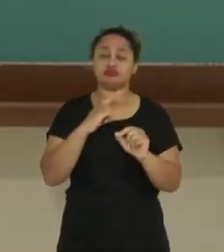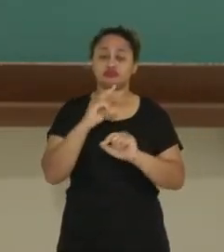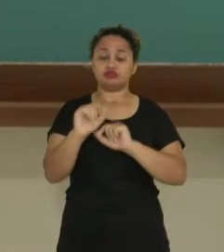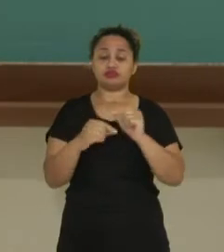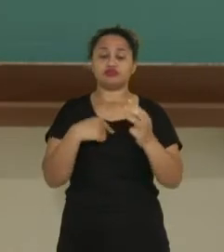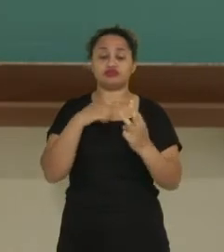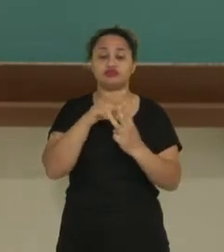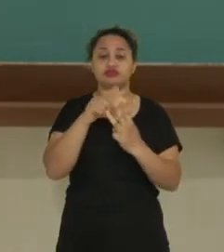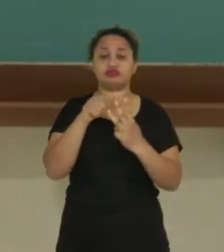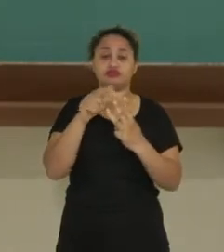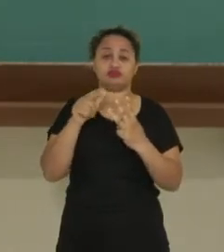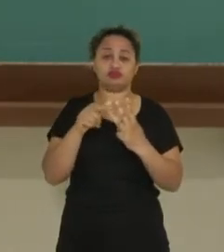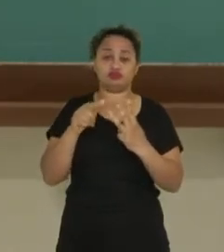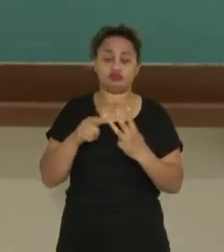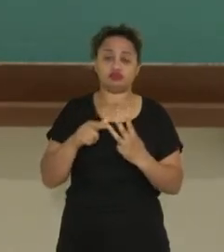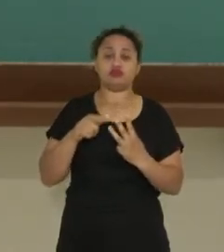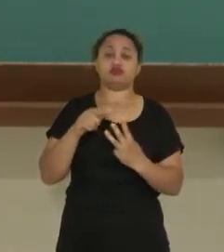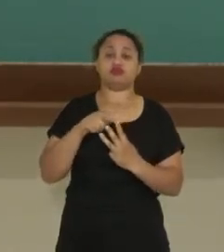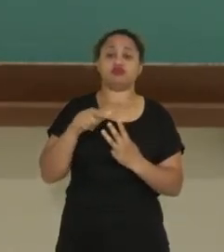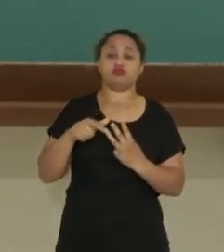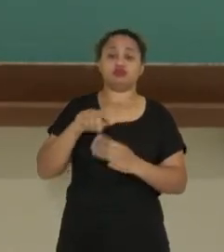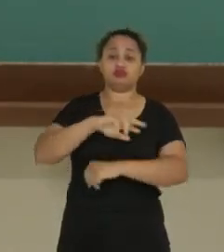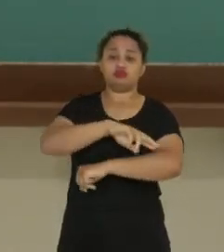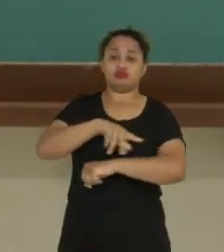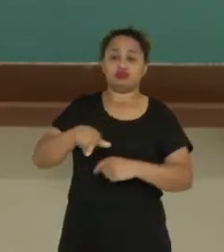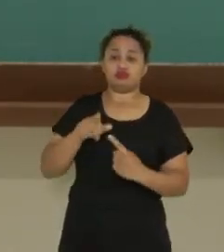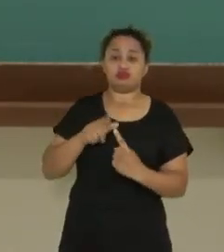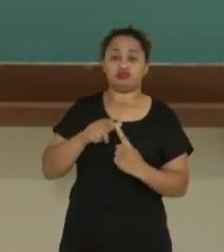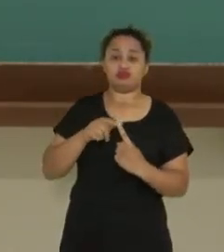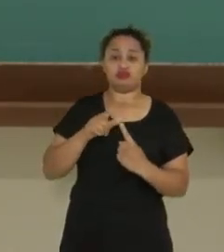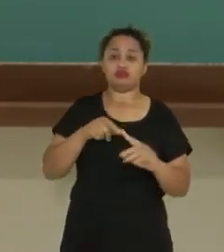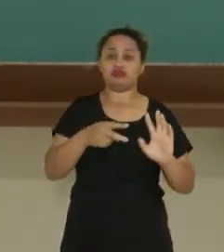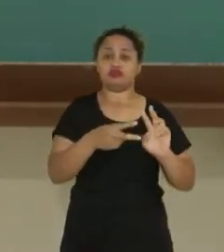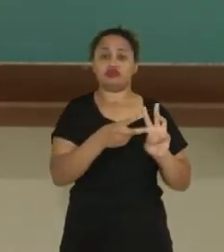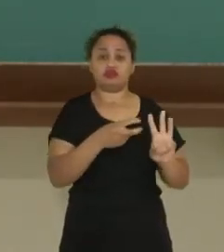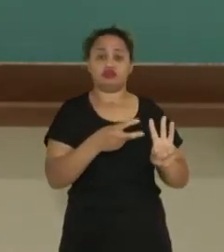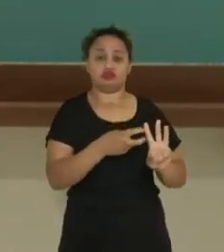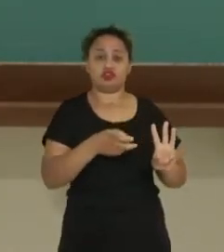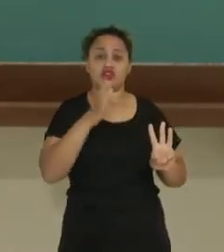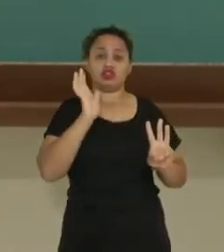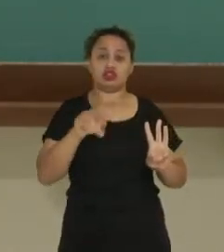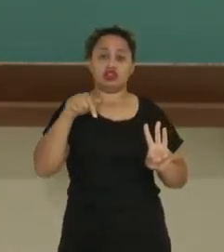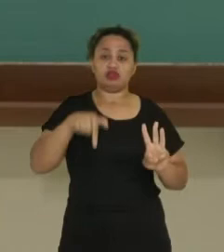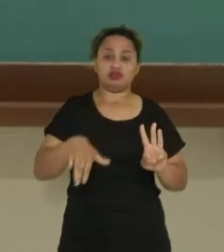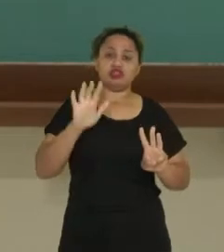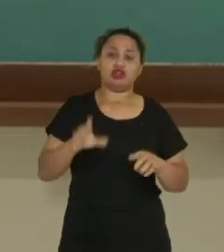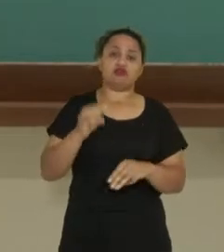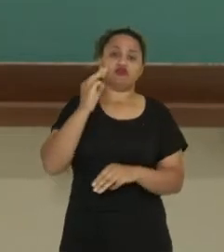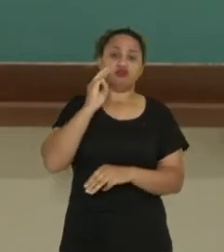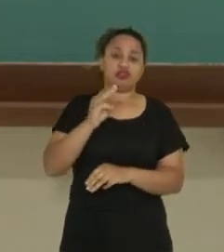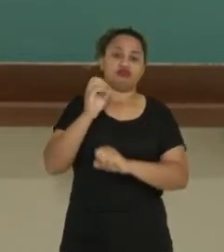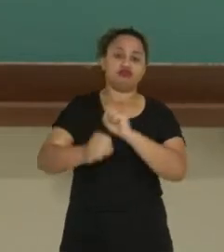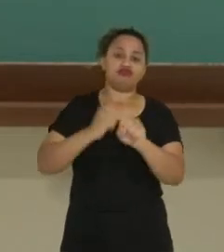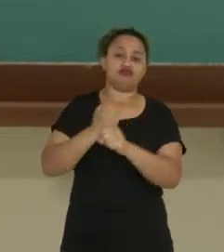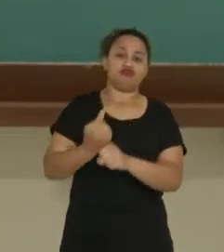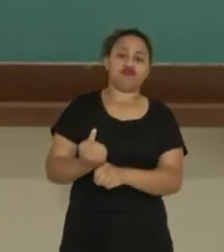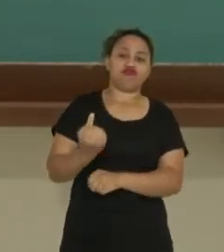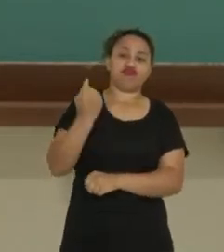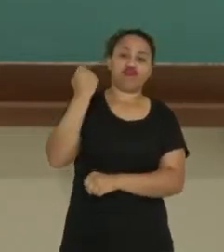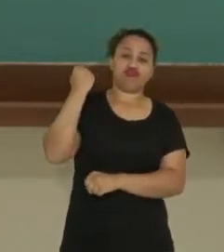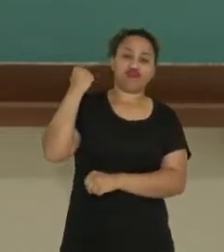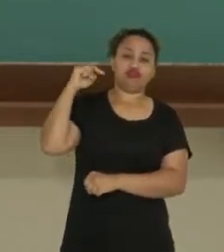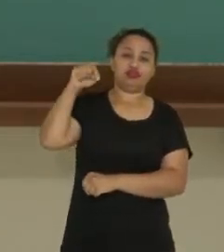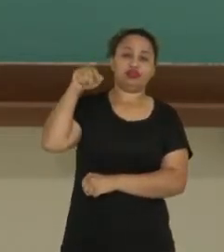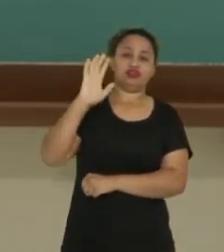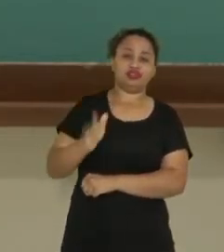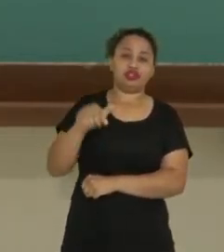dos pilares de 3 raças. Os povos originários que já estavam aqui há milhares de anos atrás, os